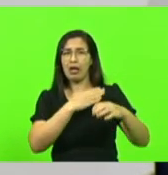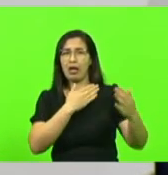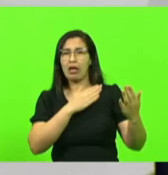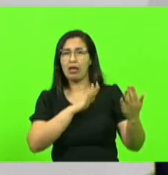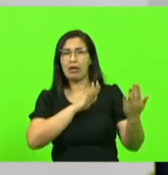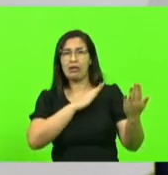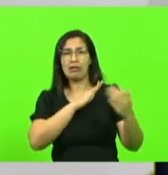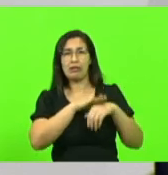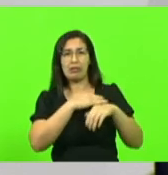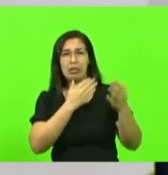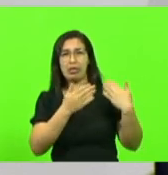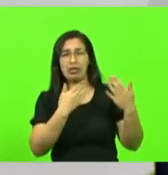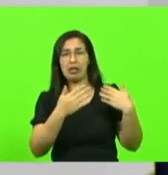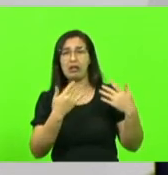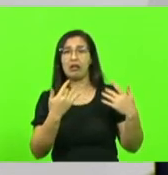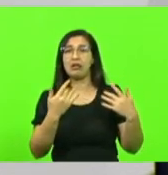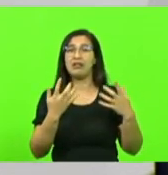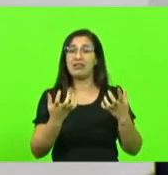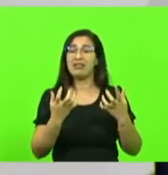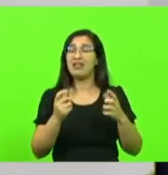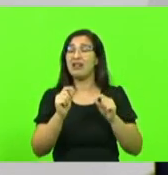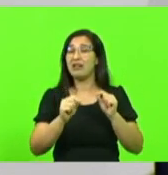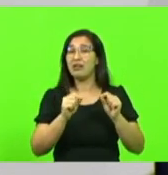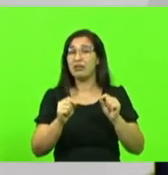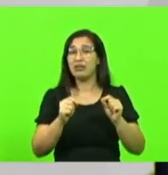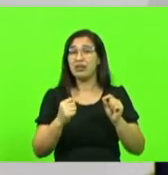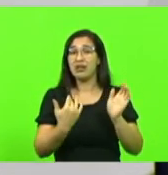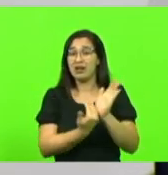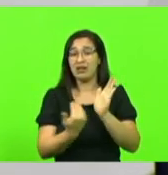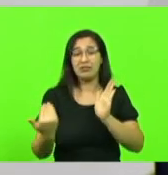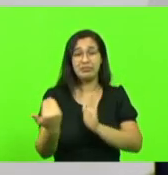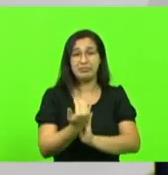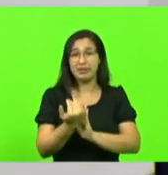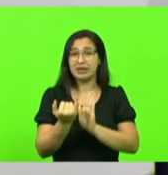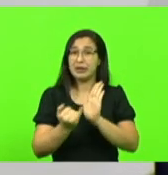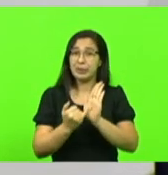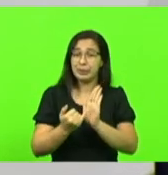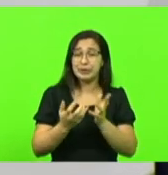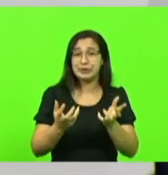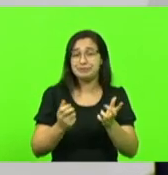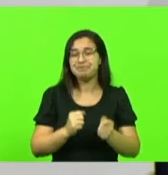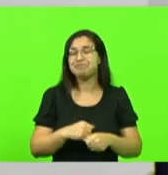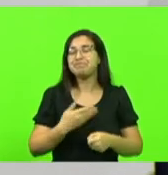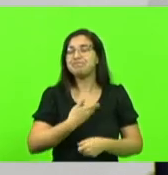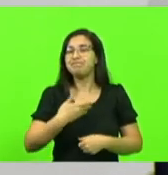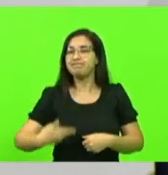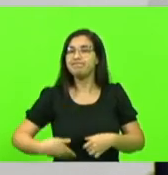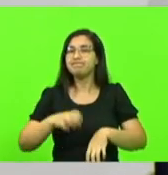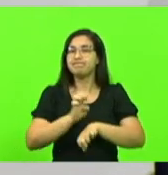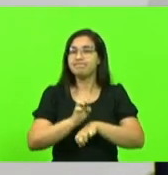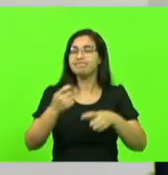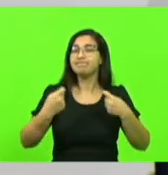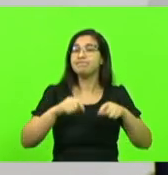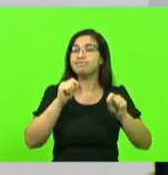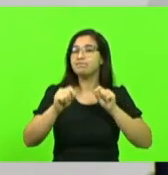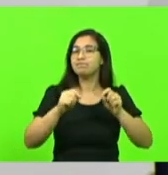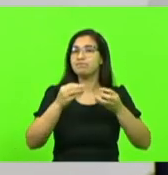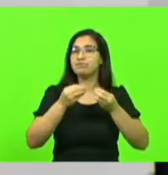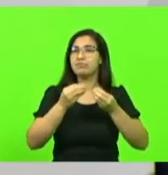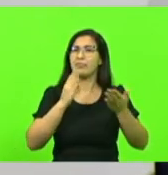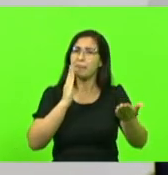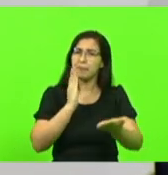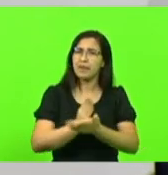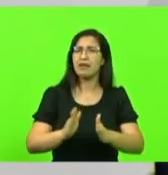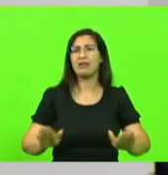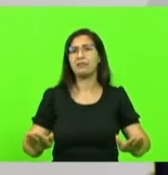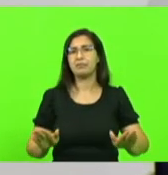tentativas de quererem colocar mais a mão no bolso do catarinense. Então, o governo do estado deveria romper esse ciclo